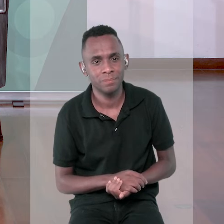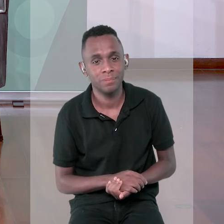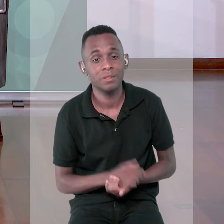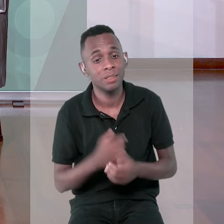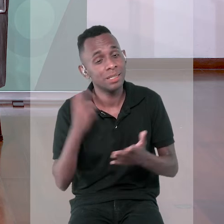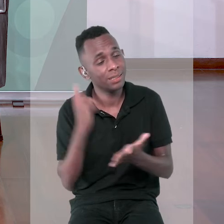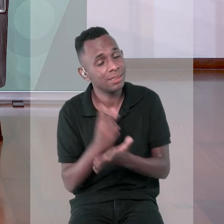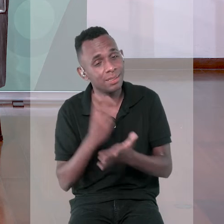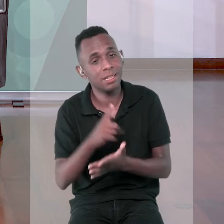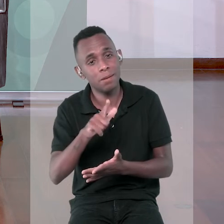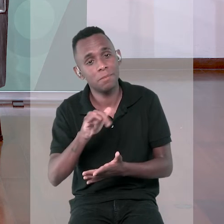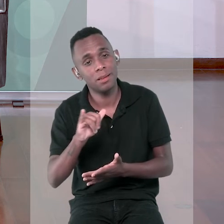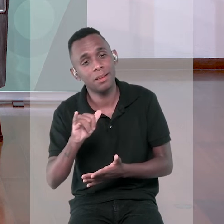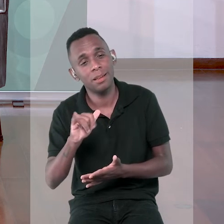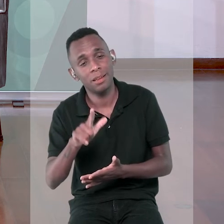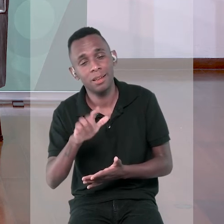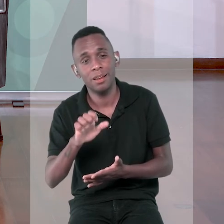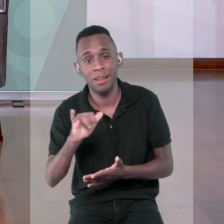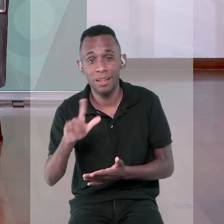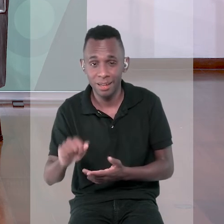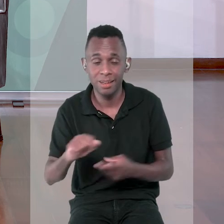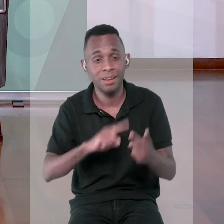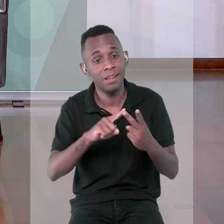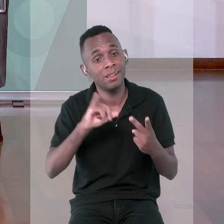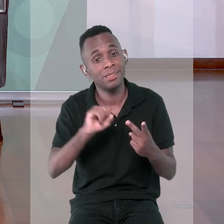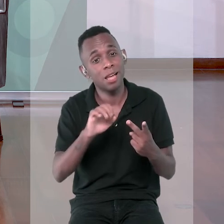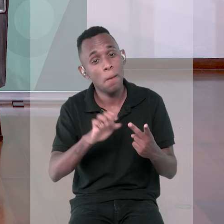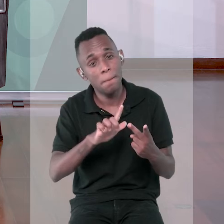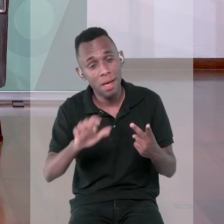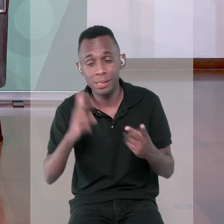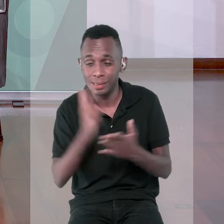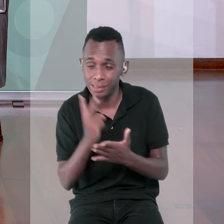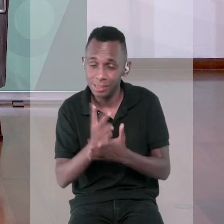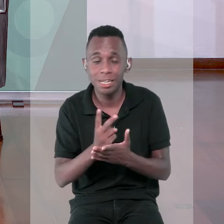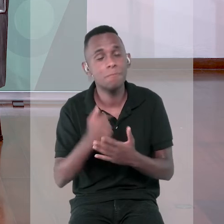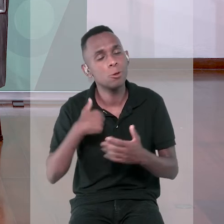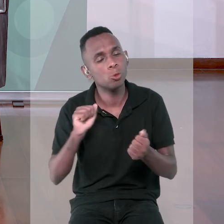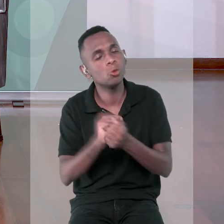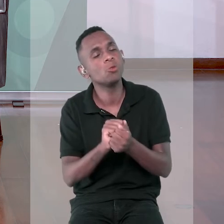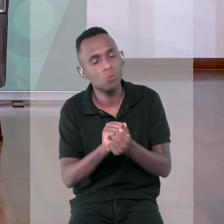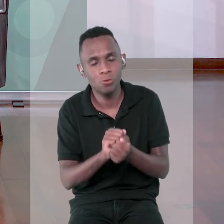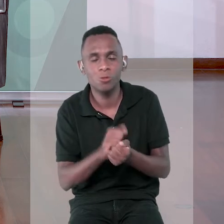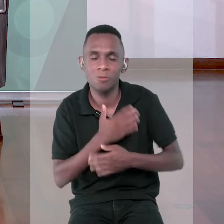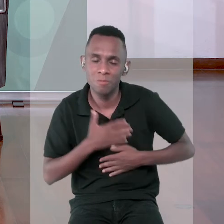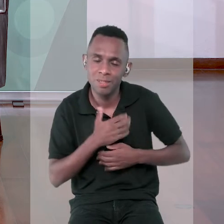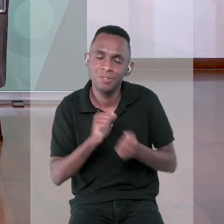Onde estiver a Leila e a Isabelle, eu estarei. Nós teremos o maior prazer de estar com